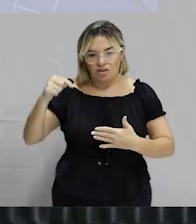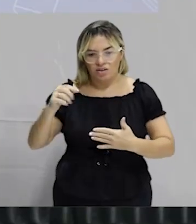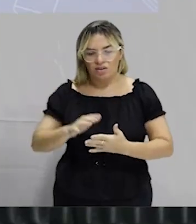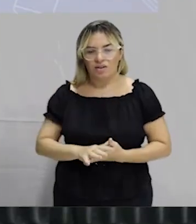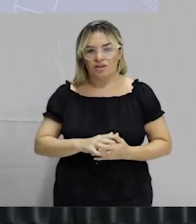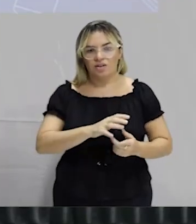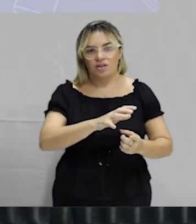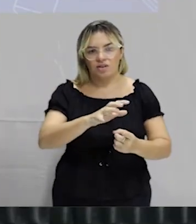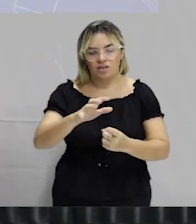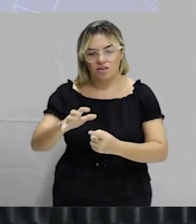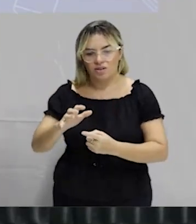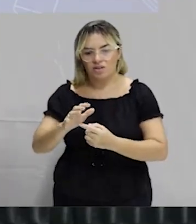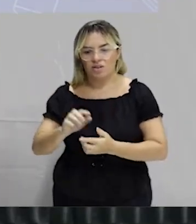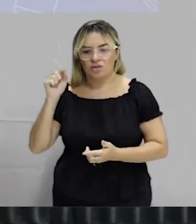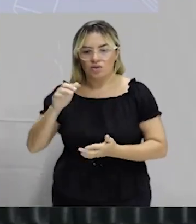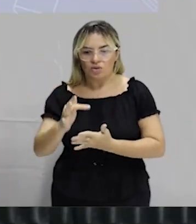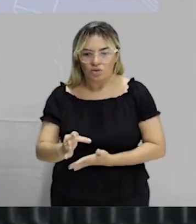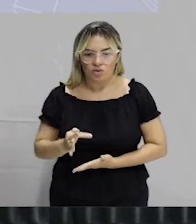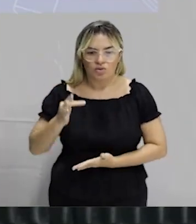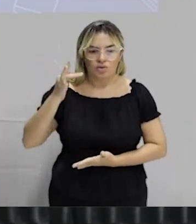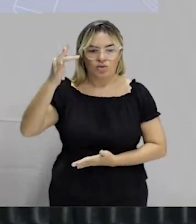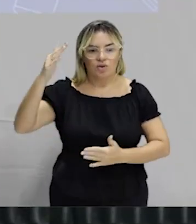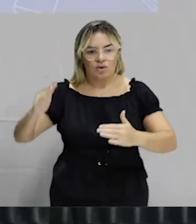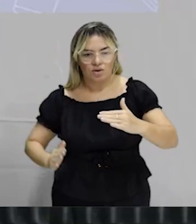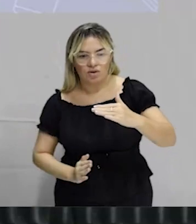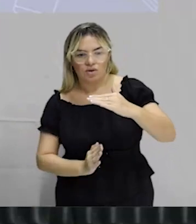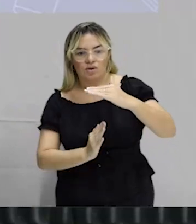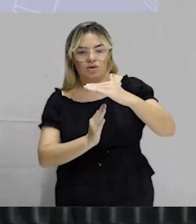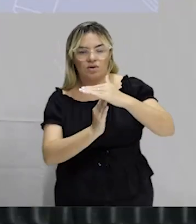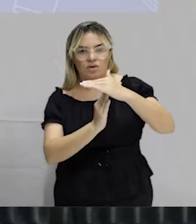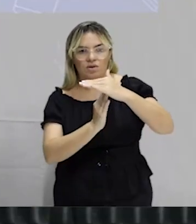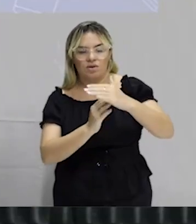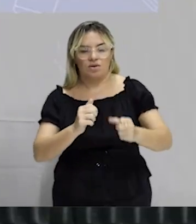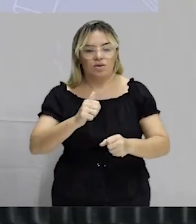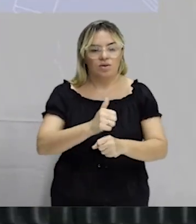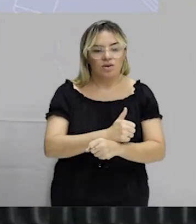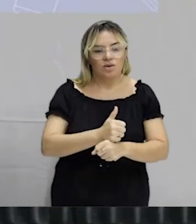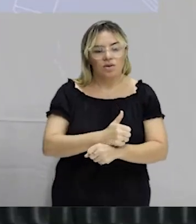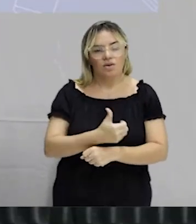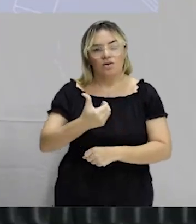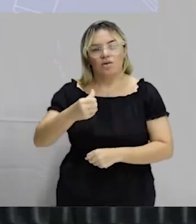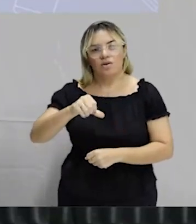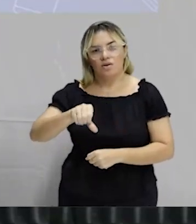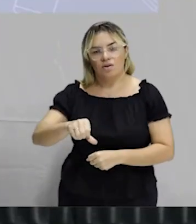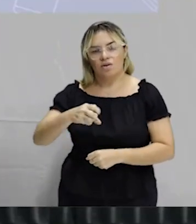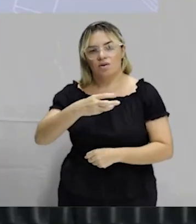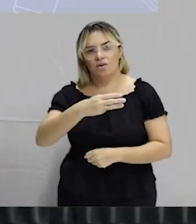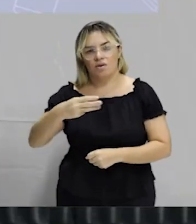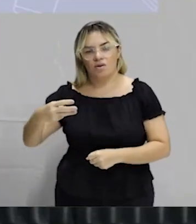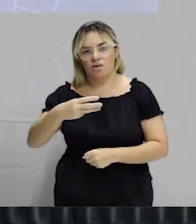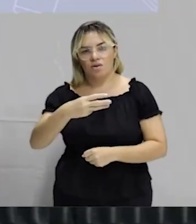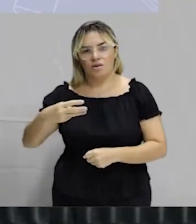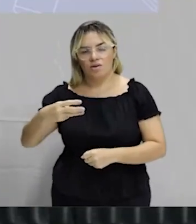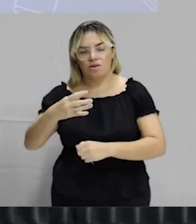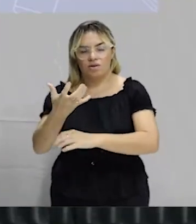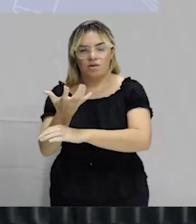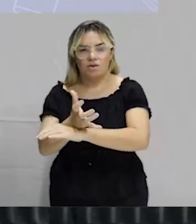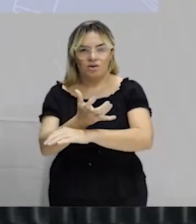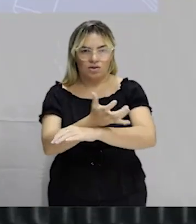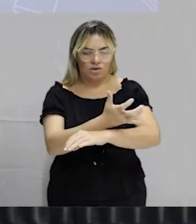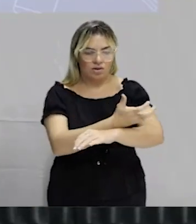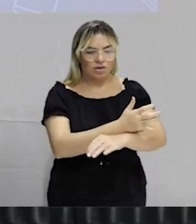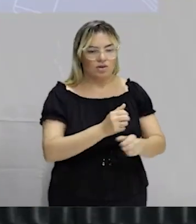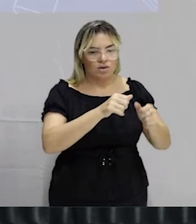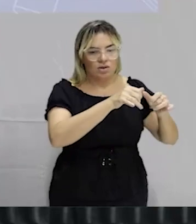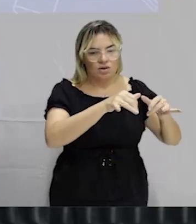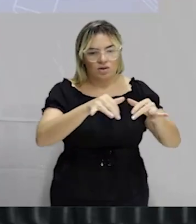fizeram um prognóstico para alcançar os produtores de café, uma produção máxima já no início da década